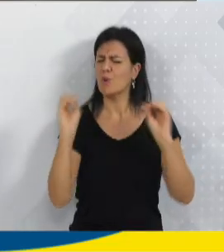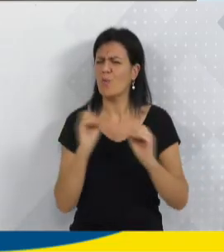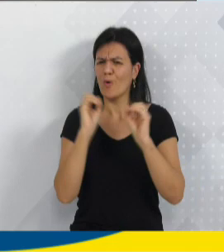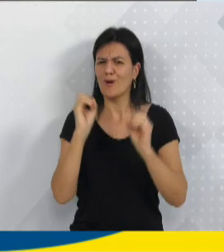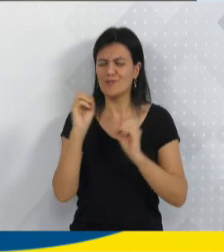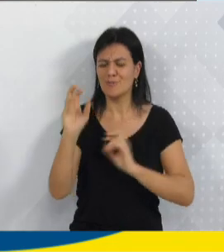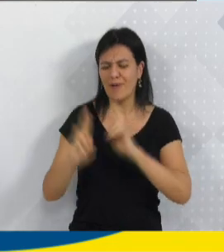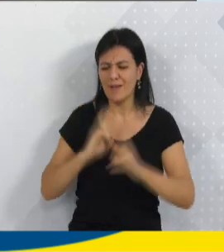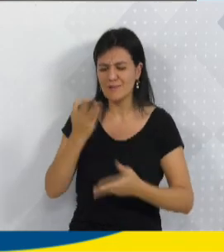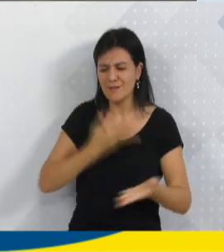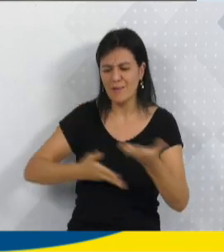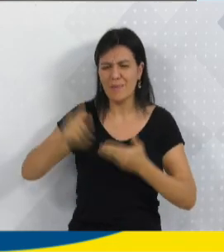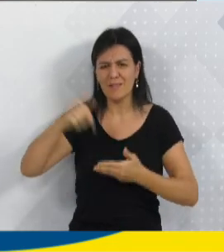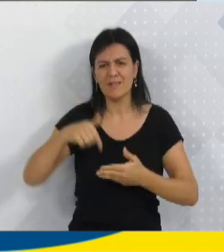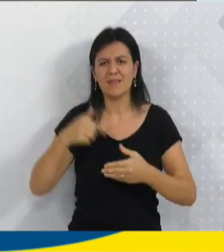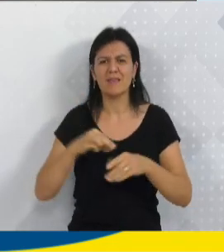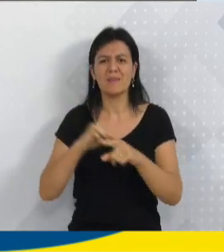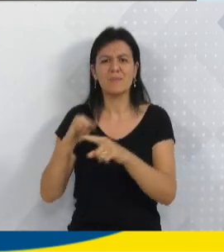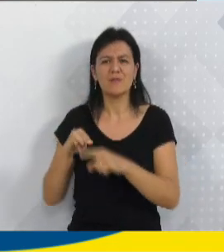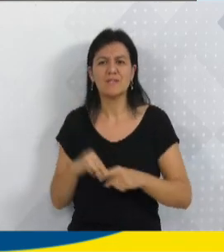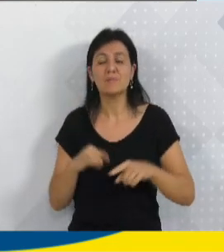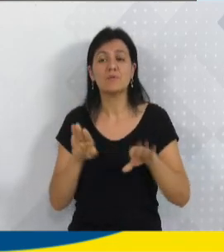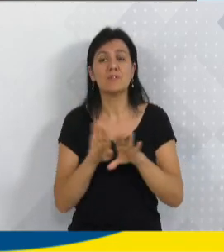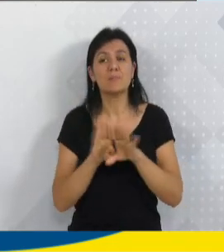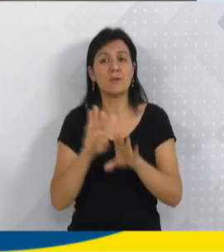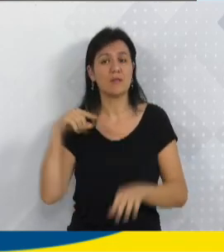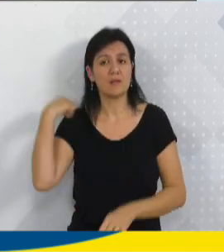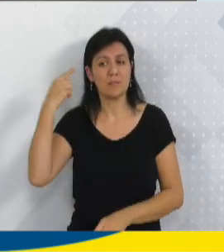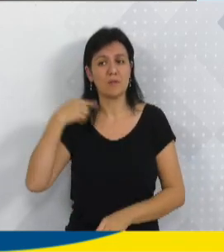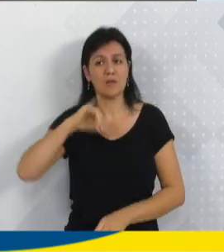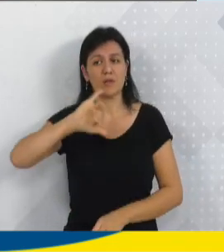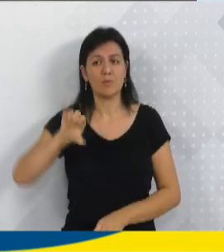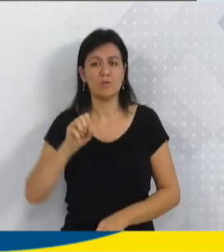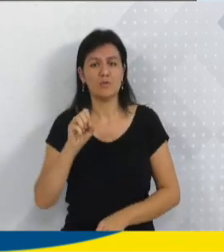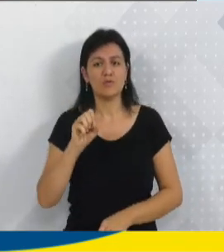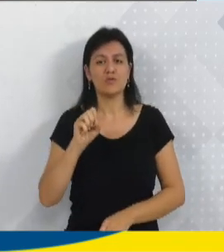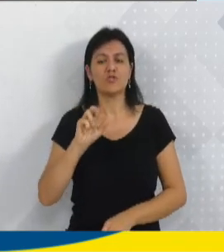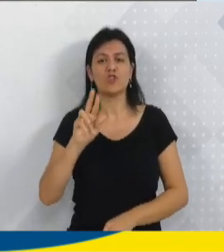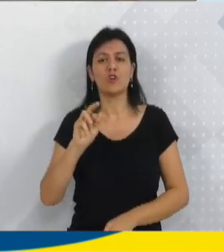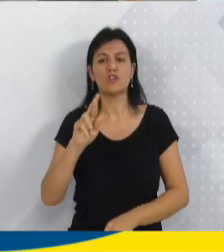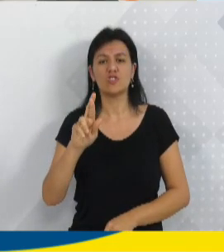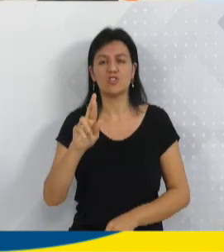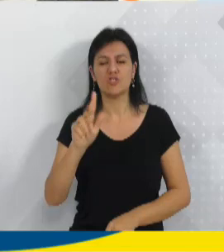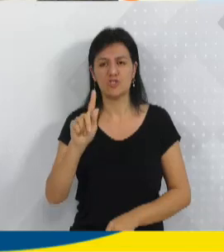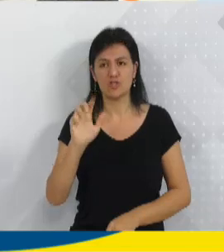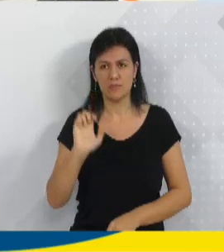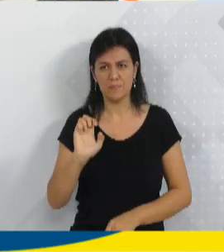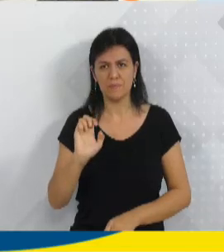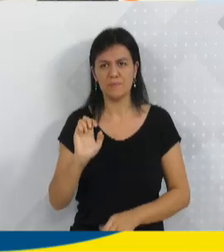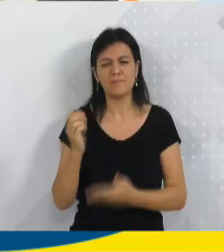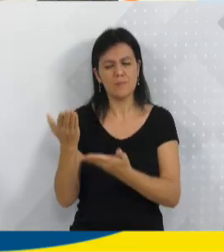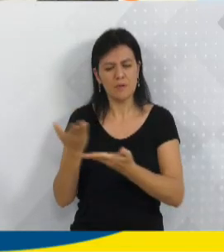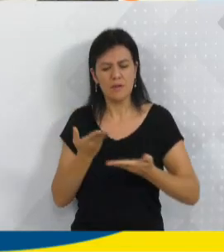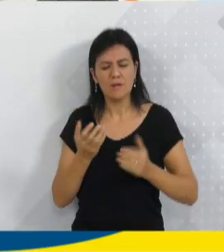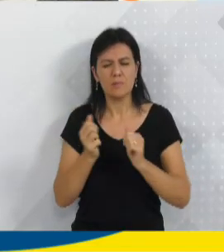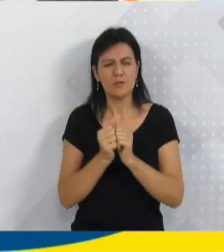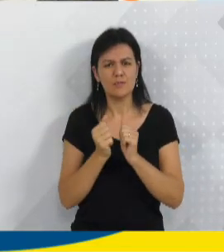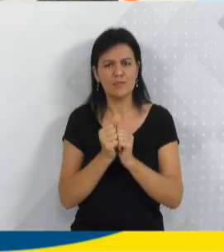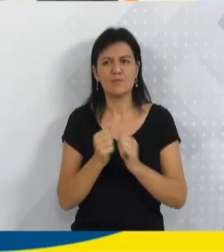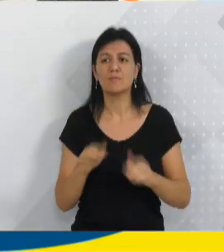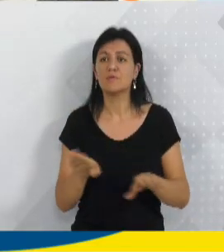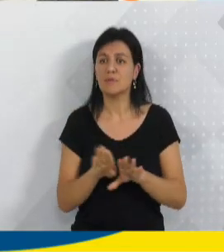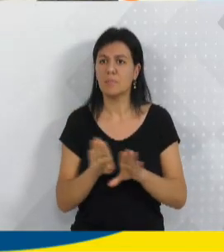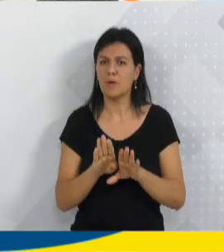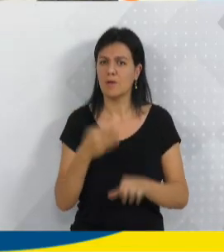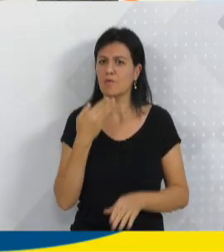o município já teve aqui deputado federal Jorge guerreto e nos recebeu gabinete de portas abertas também tô registrando as visitas já vou dizer o que que